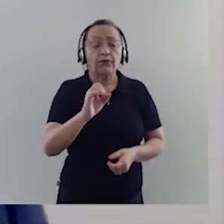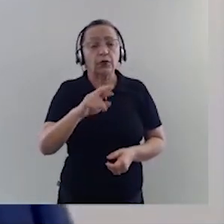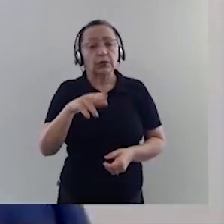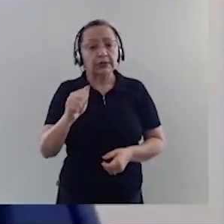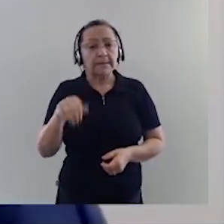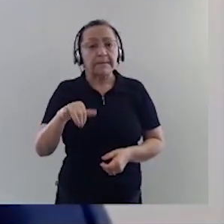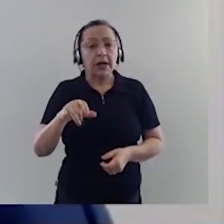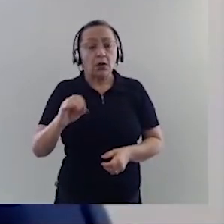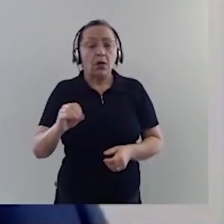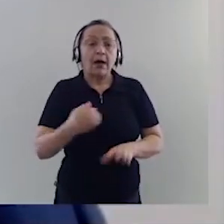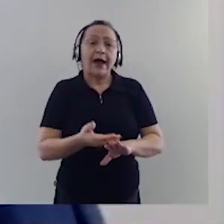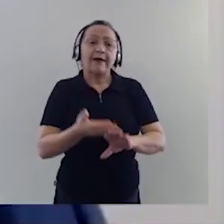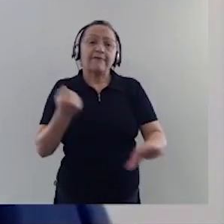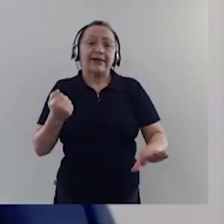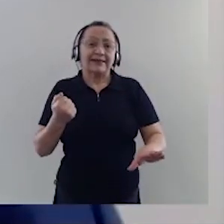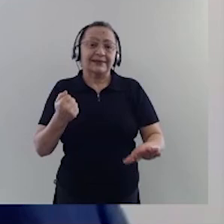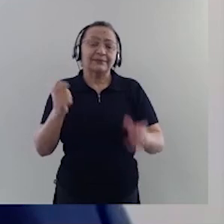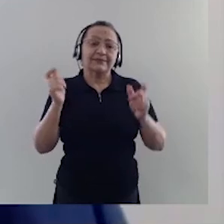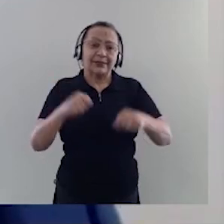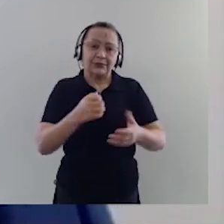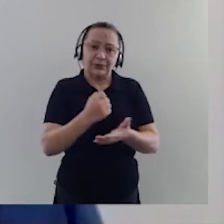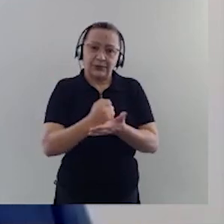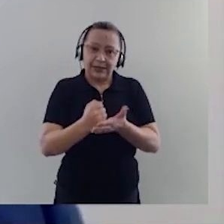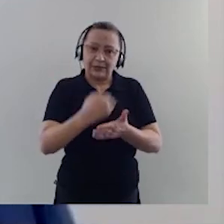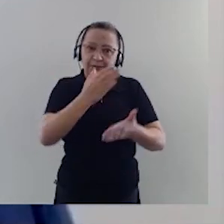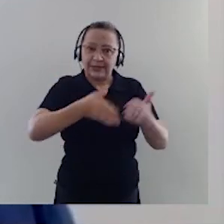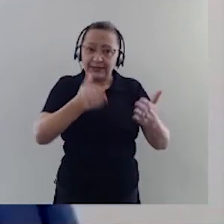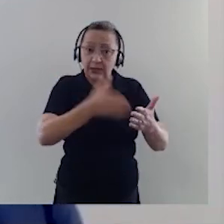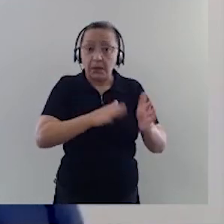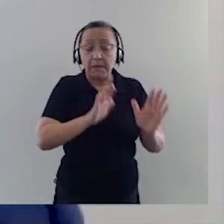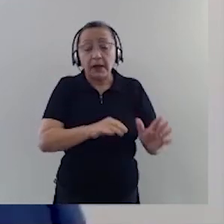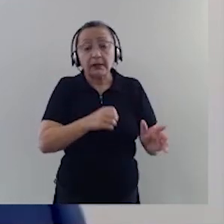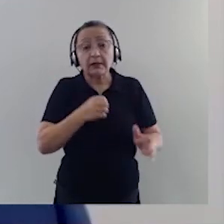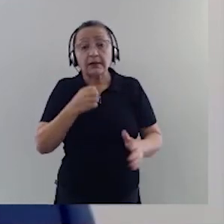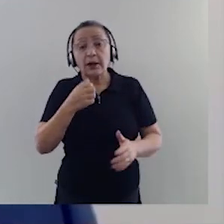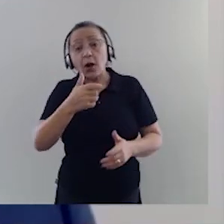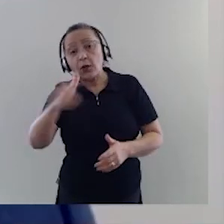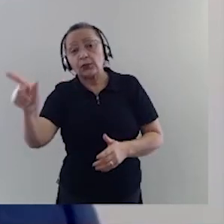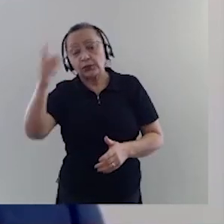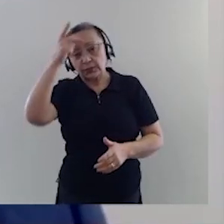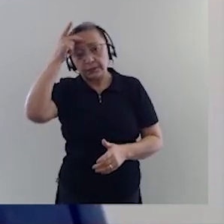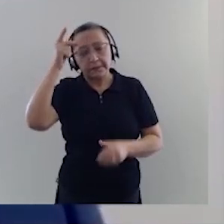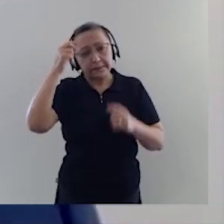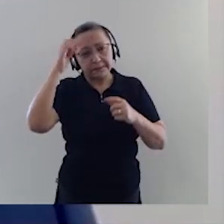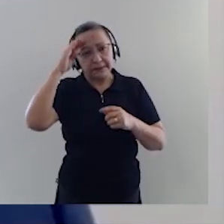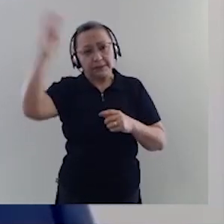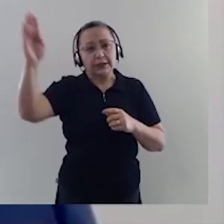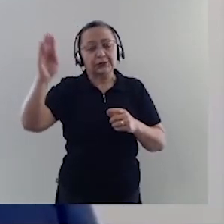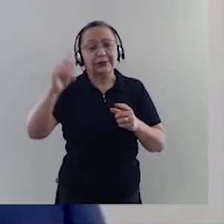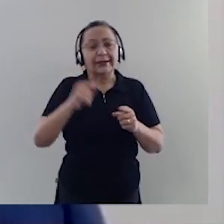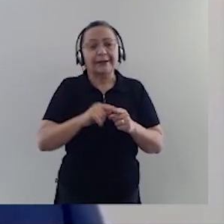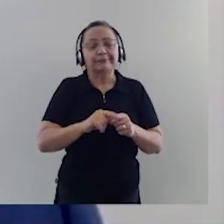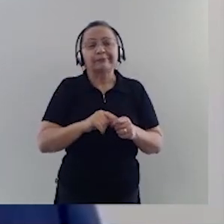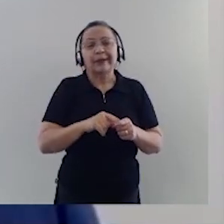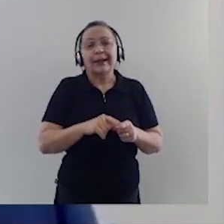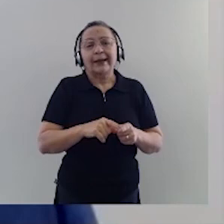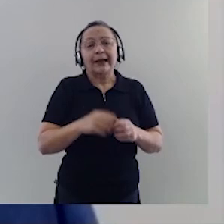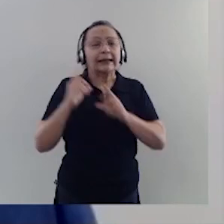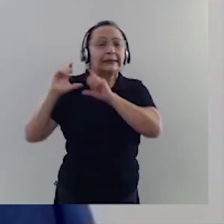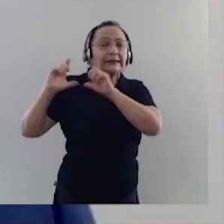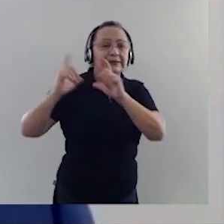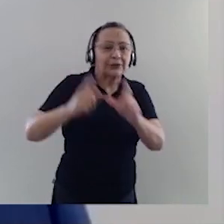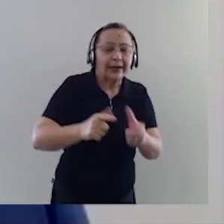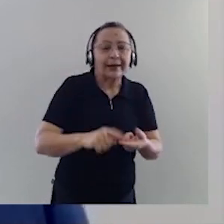responsabilidade contratual nesse momento. Mas para outros, especialmente a doutrina tradicional, os julgados,